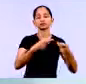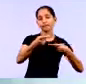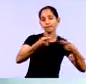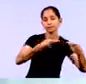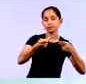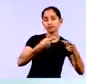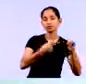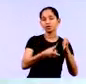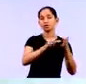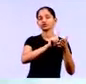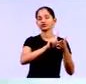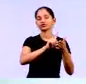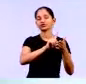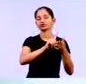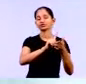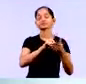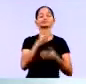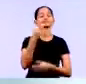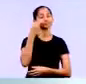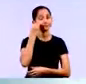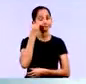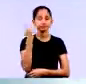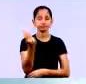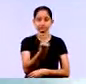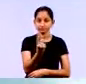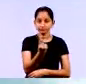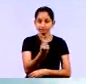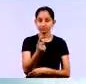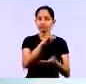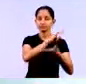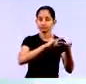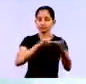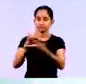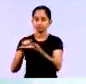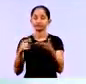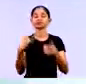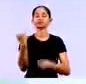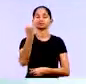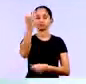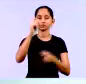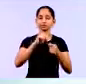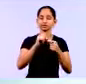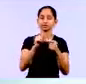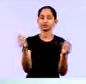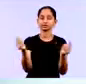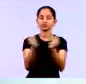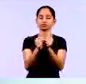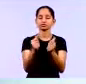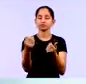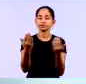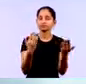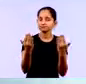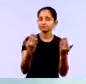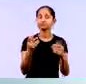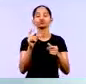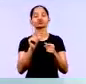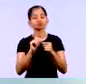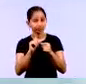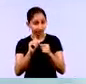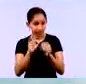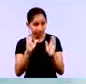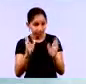Então, essas duas peças, orçamento de produção e o orçamento de vendas, foi o que nós já